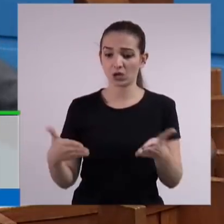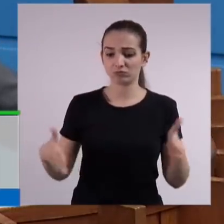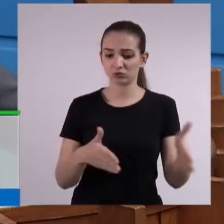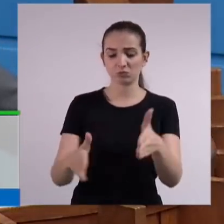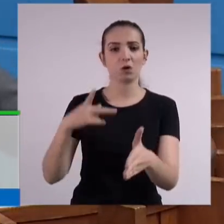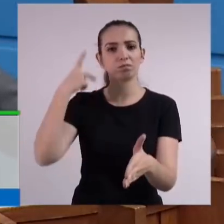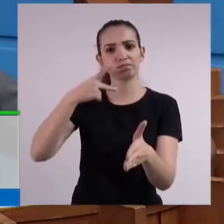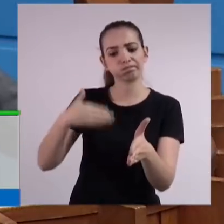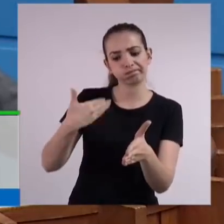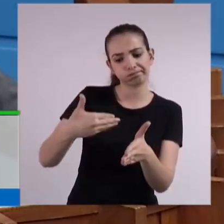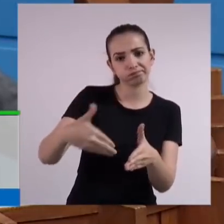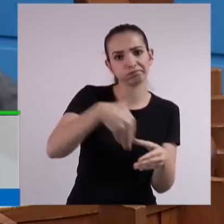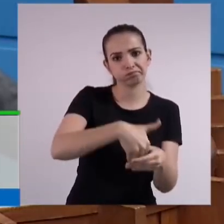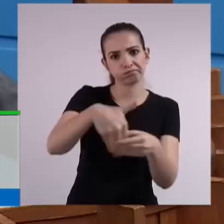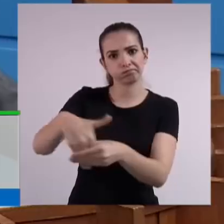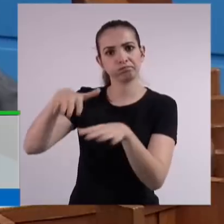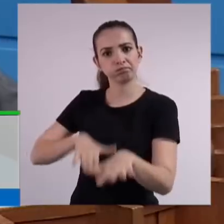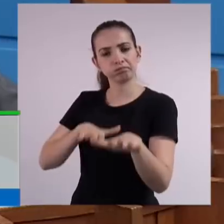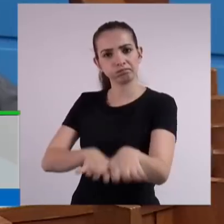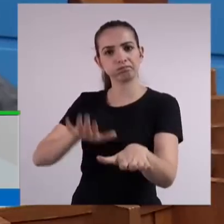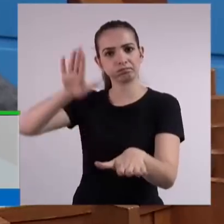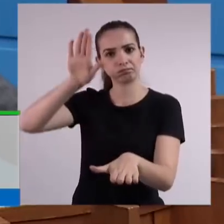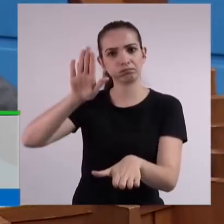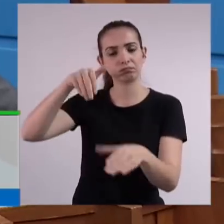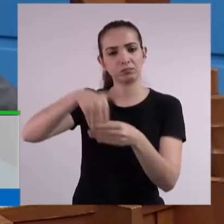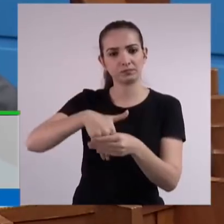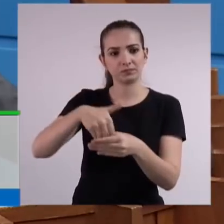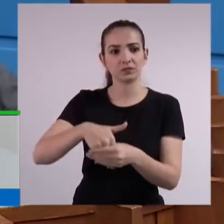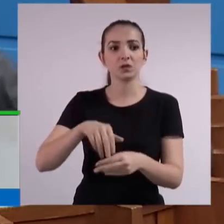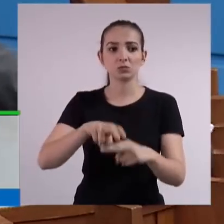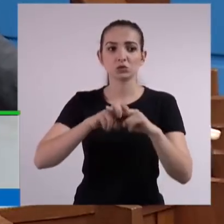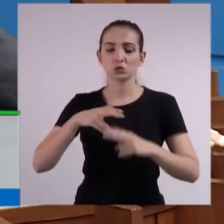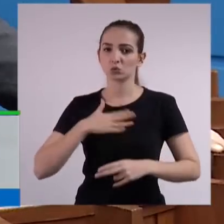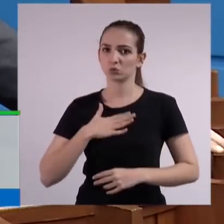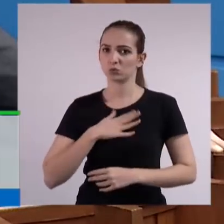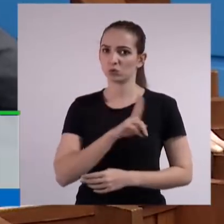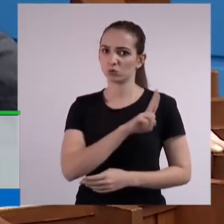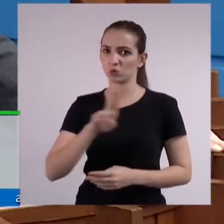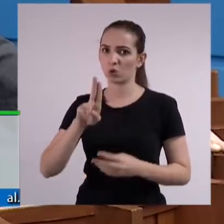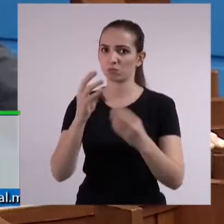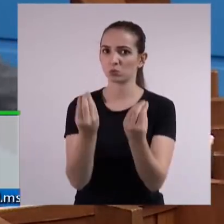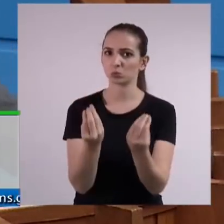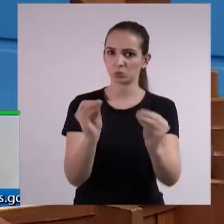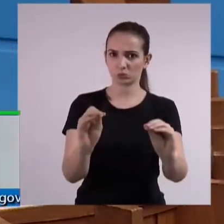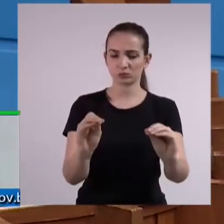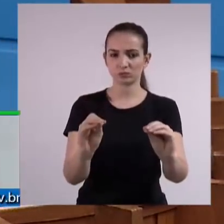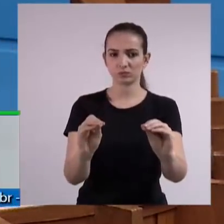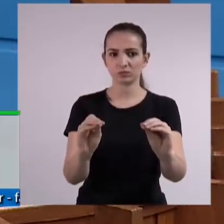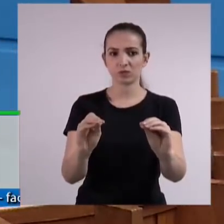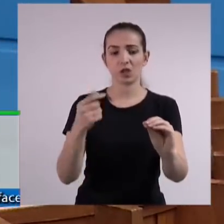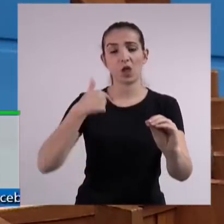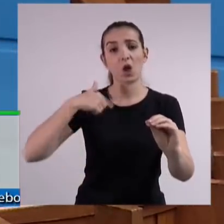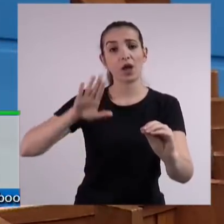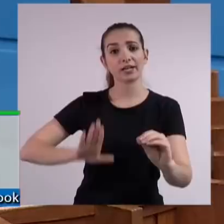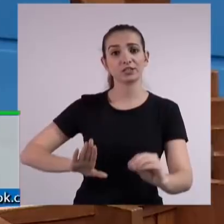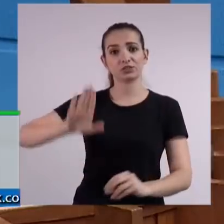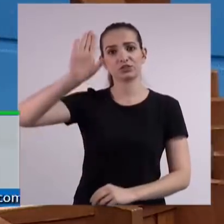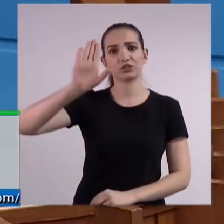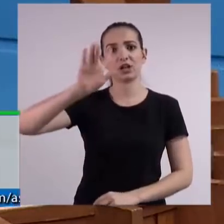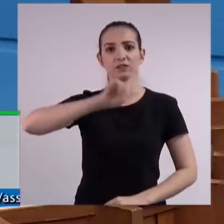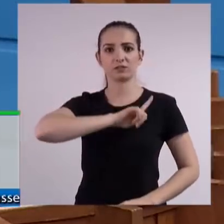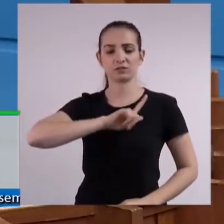eleitoral, e decidi colocar meu nome para ser candidato